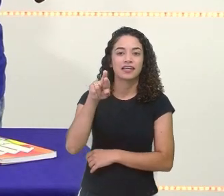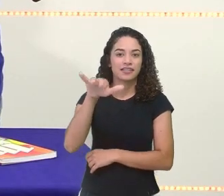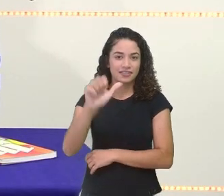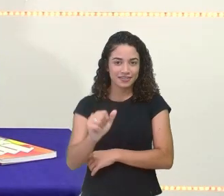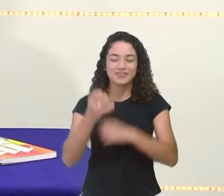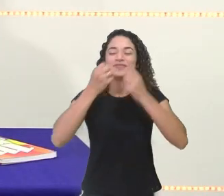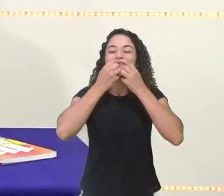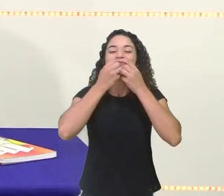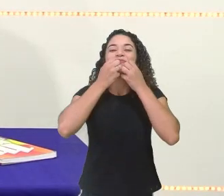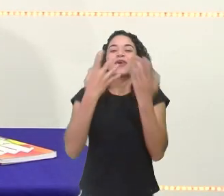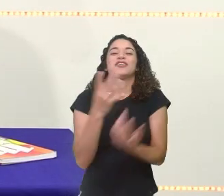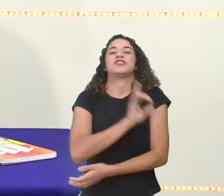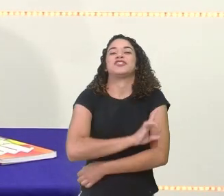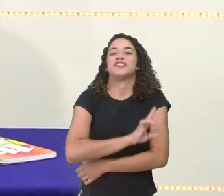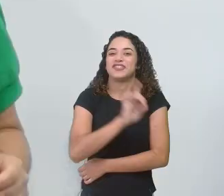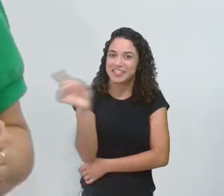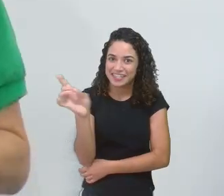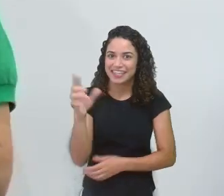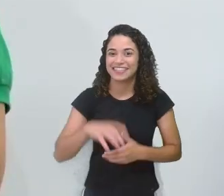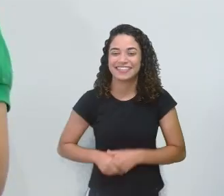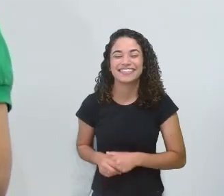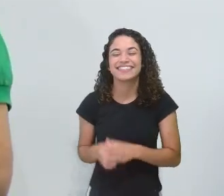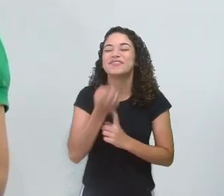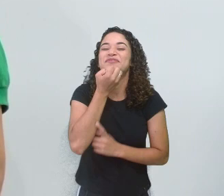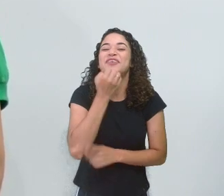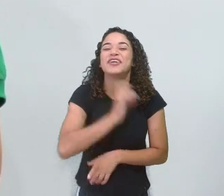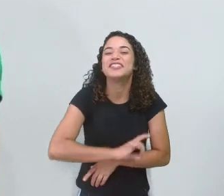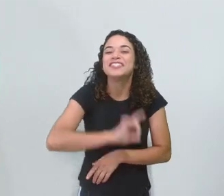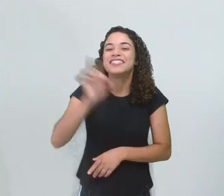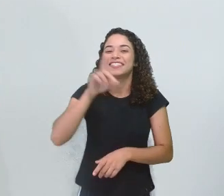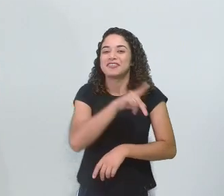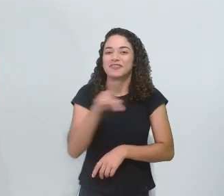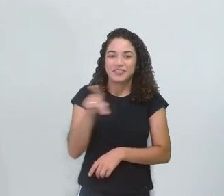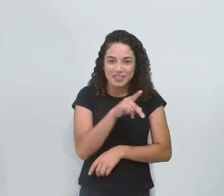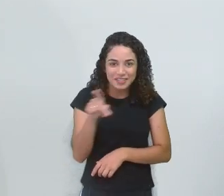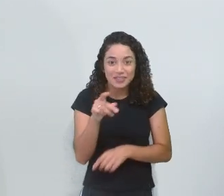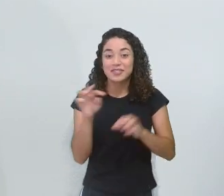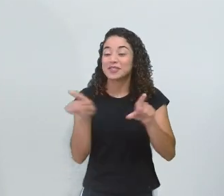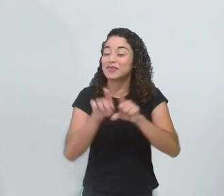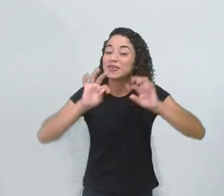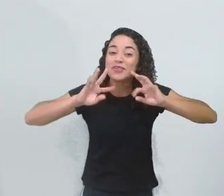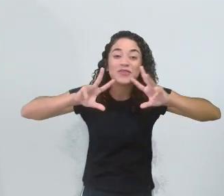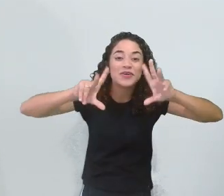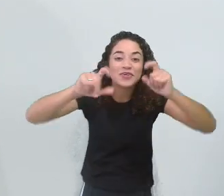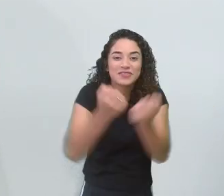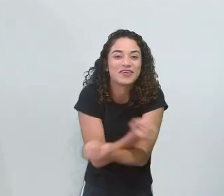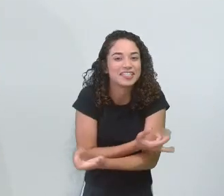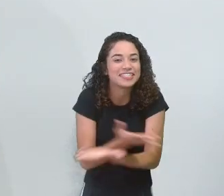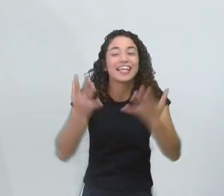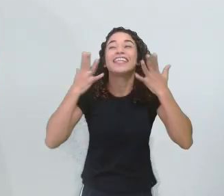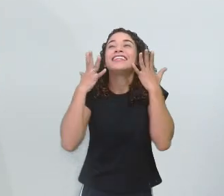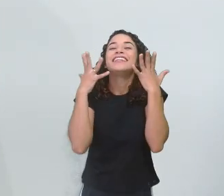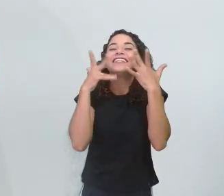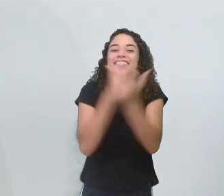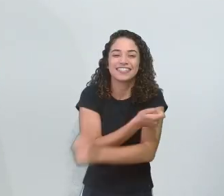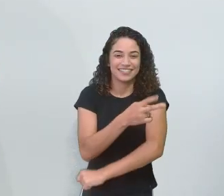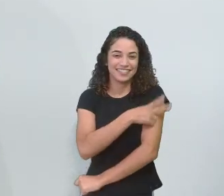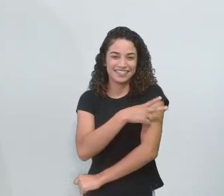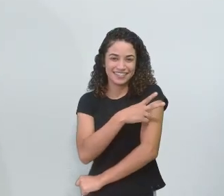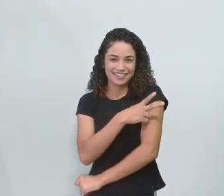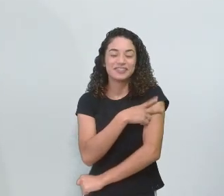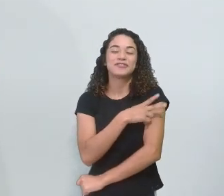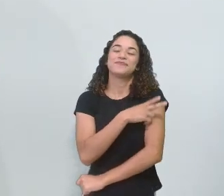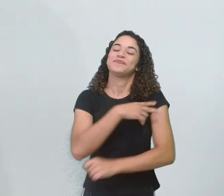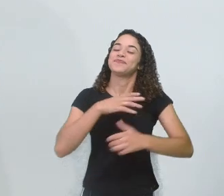Bom dia, professora Sandra. Bom dia, professora Esther. Bom dia para todos esses estudantes lindos do segundo ano e das turmas de